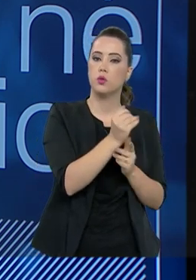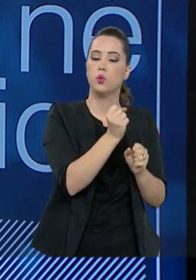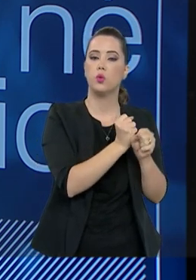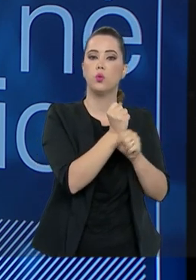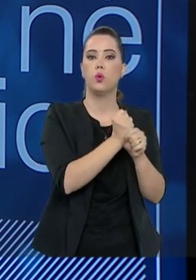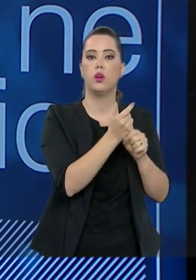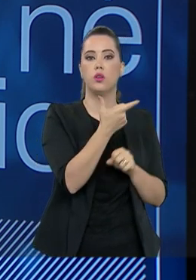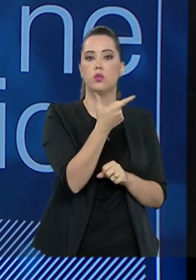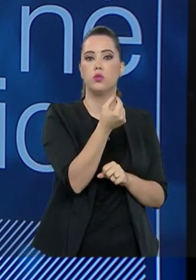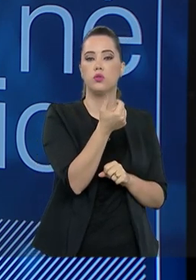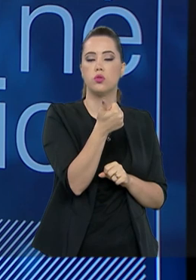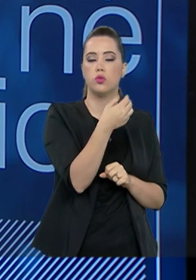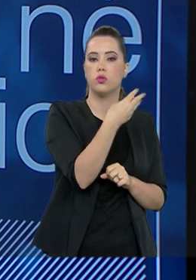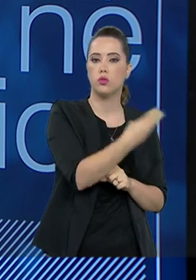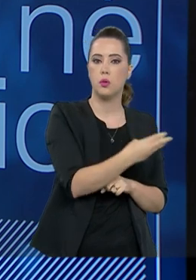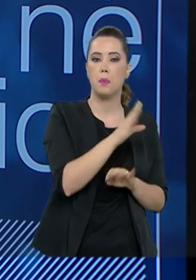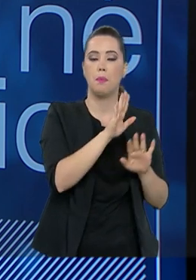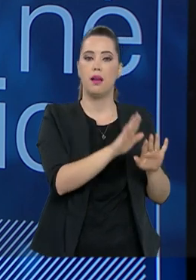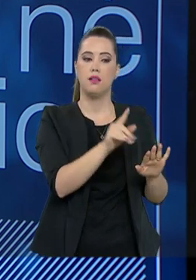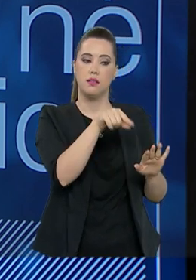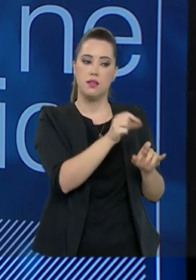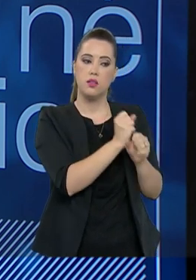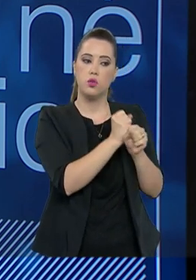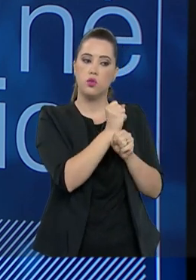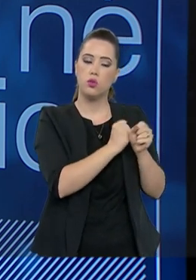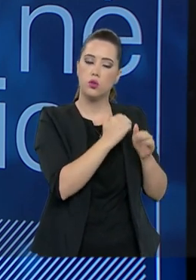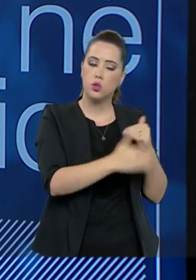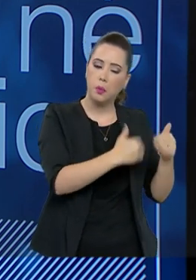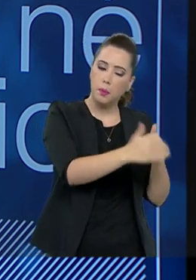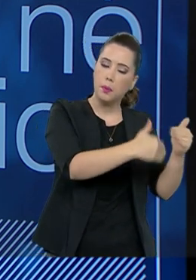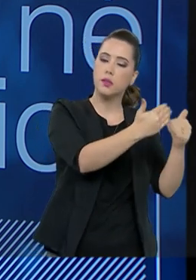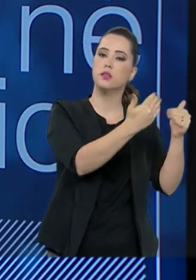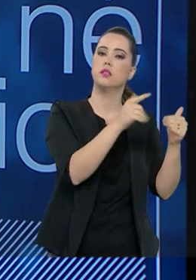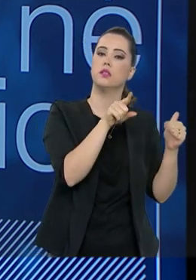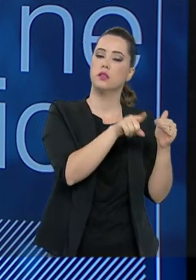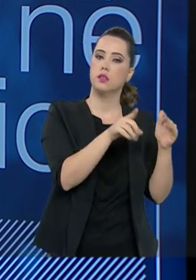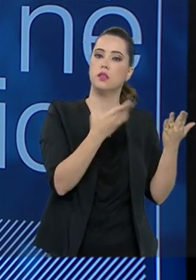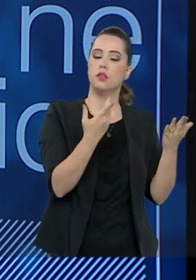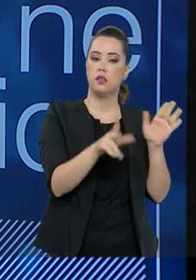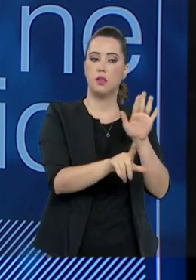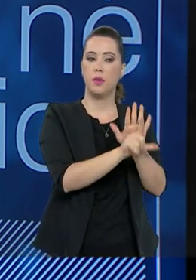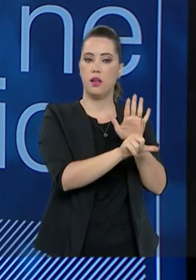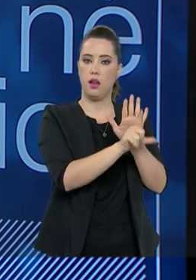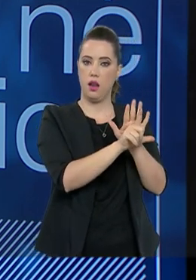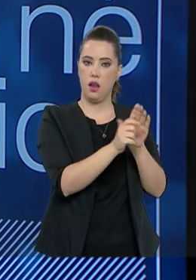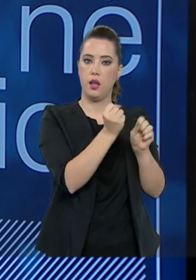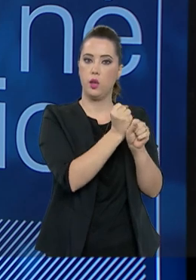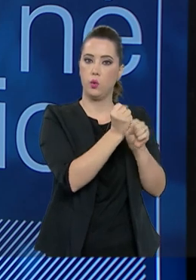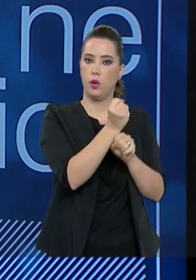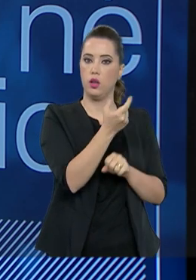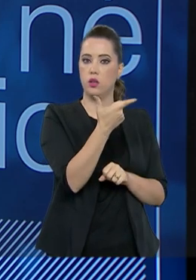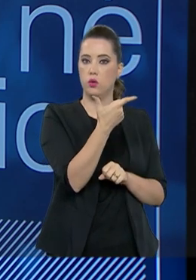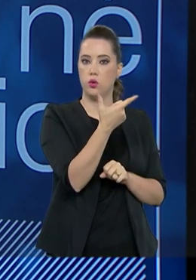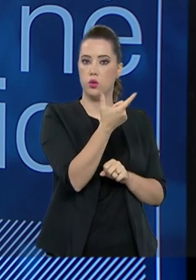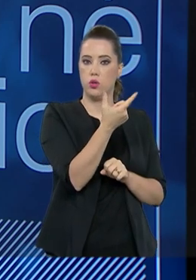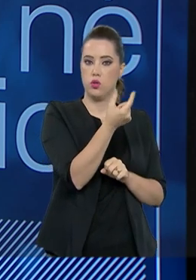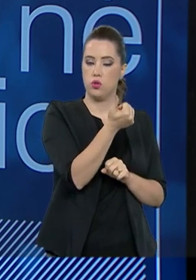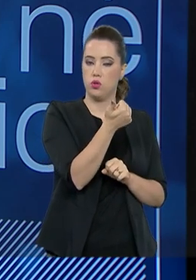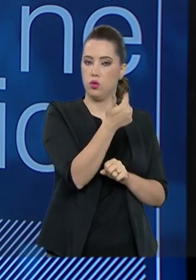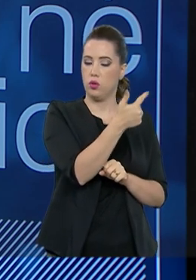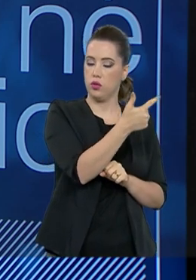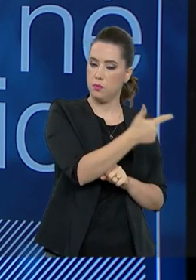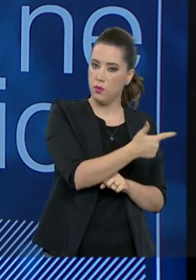2013, mas esse ano realmente que engrenou e a lei, que é de 2012, vem sendo cumprida